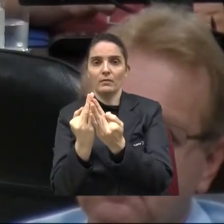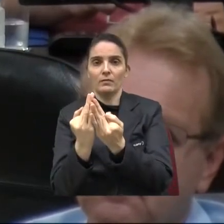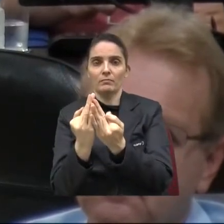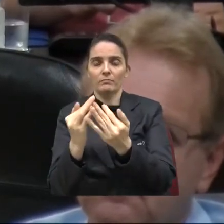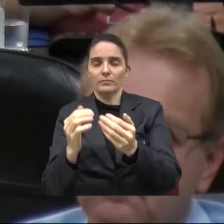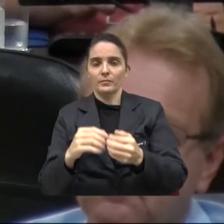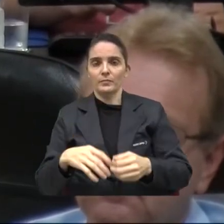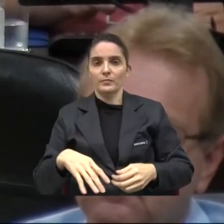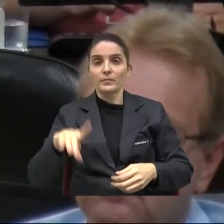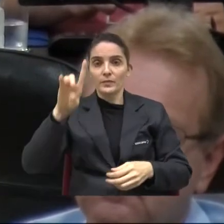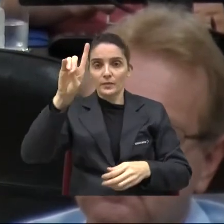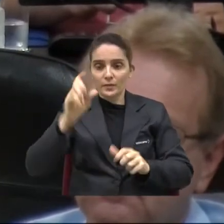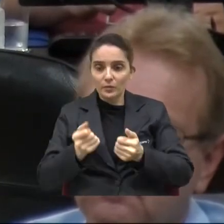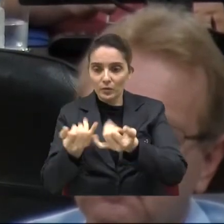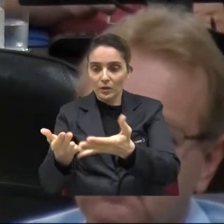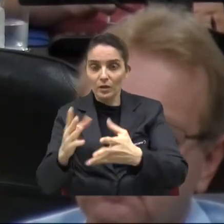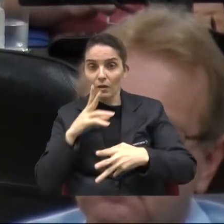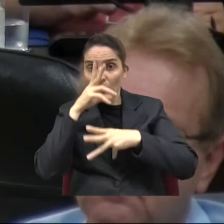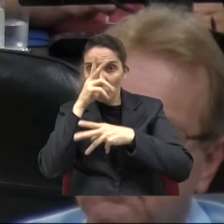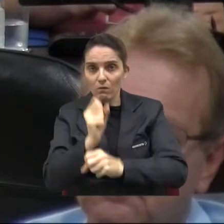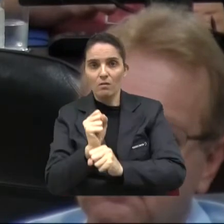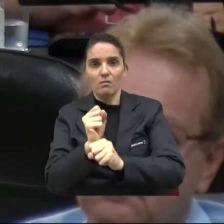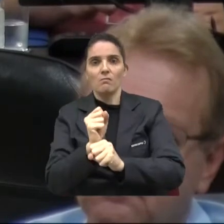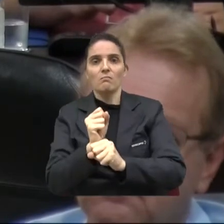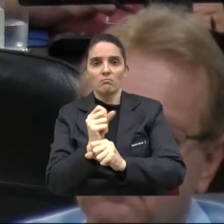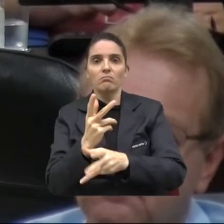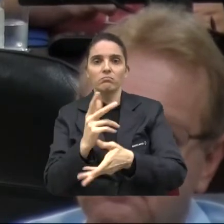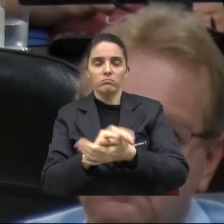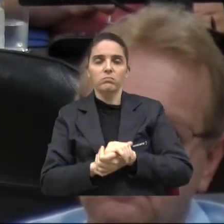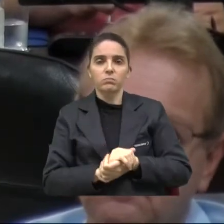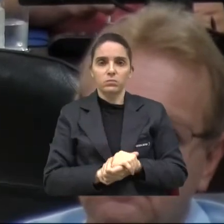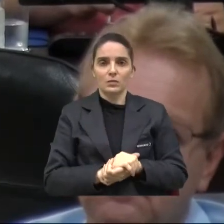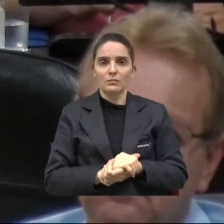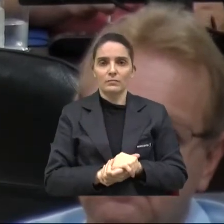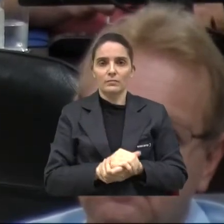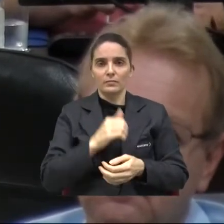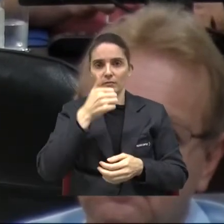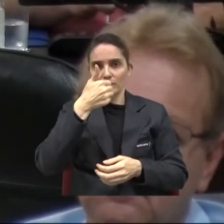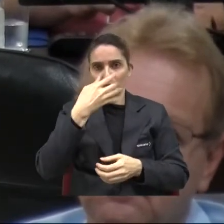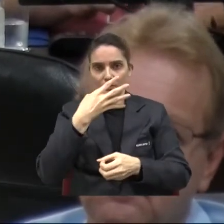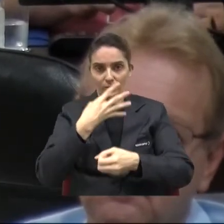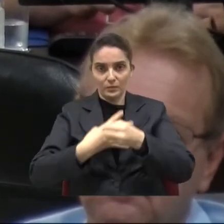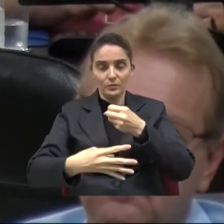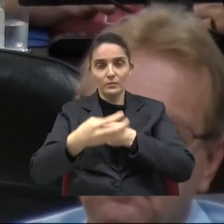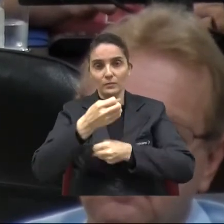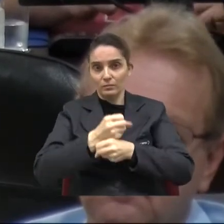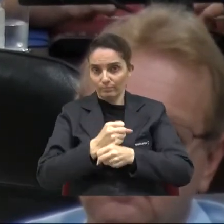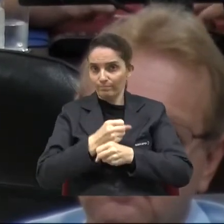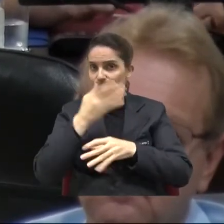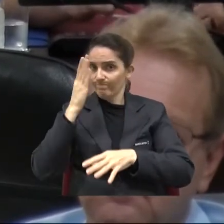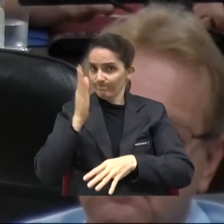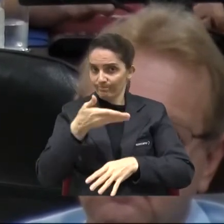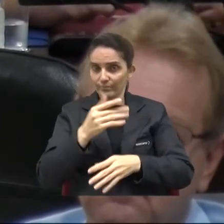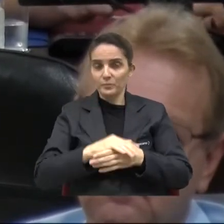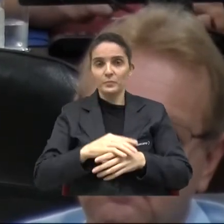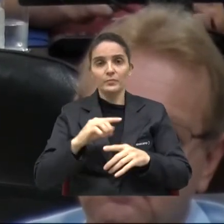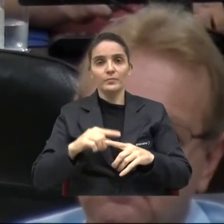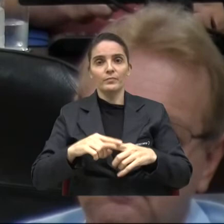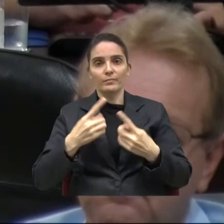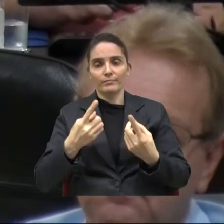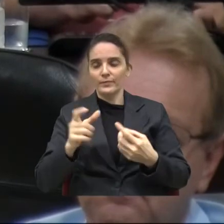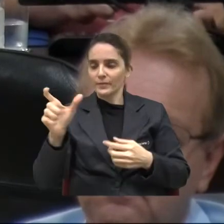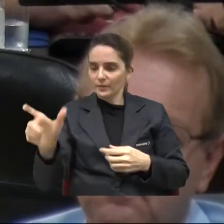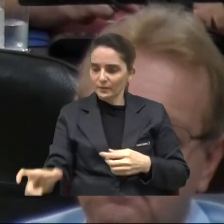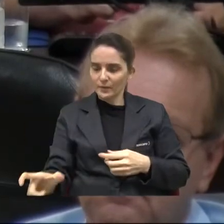batalhei, Deus me sustentou e estou aqui até hoje. Já fazem 14 anos, mas 14 anos que o pastor Márcio me